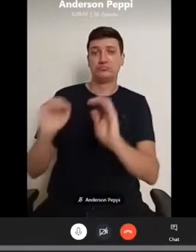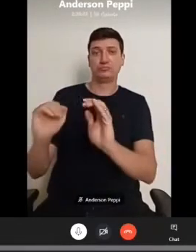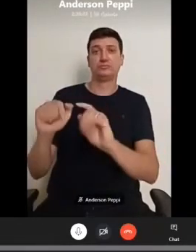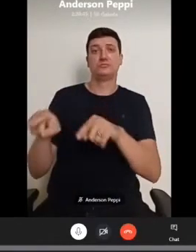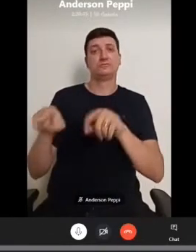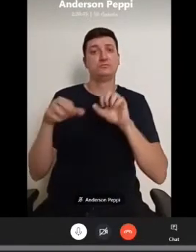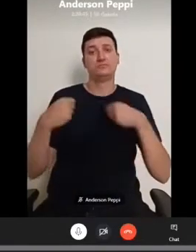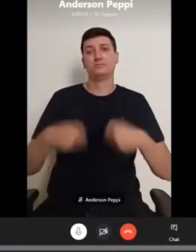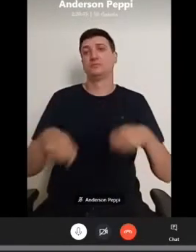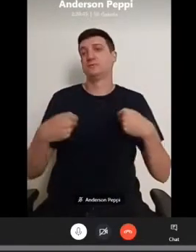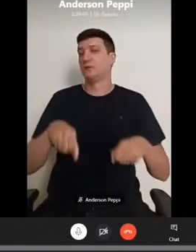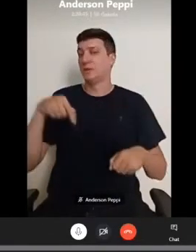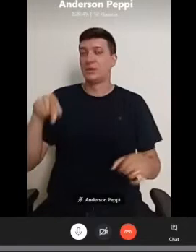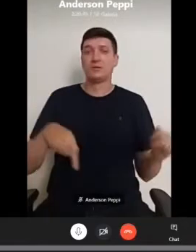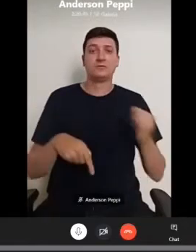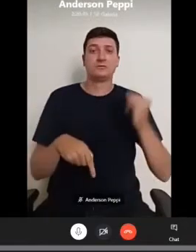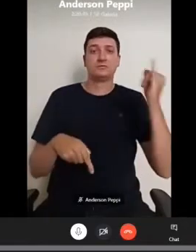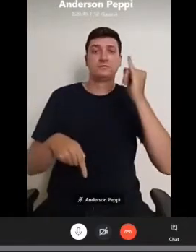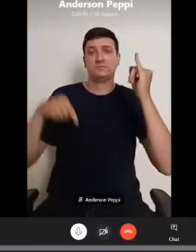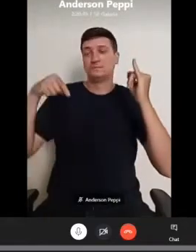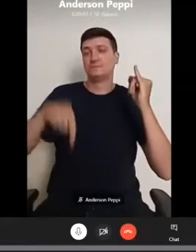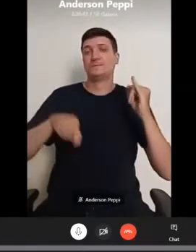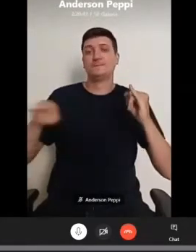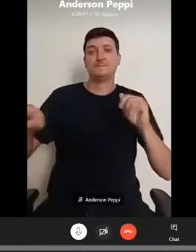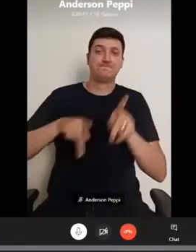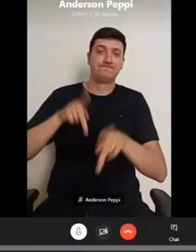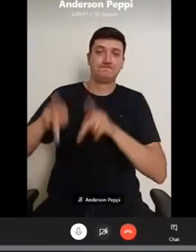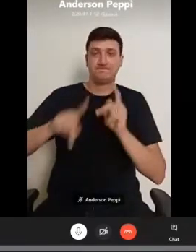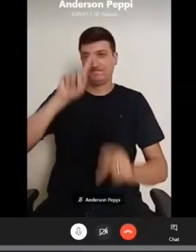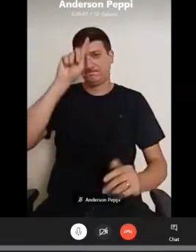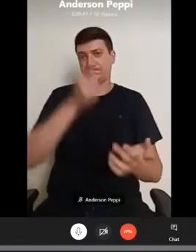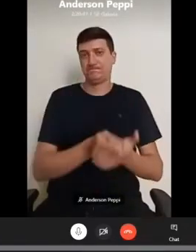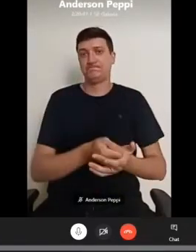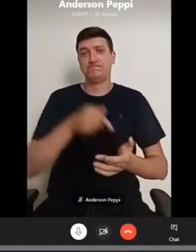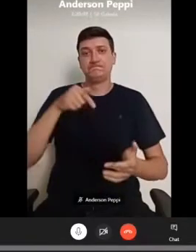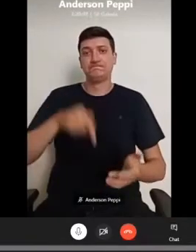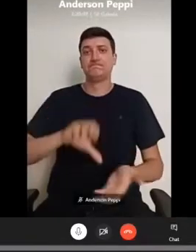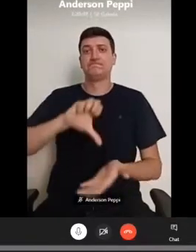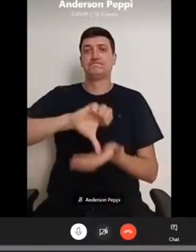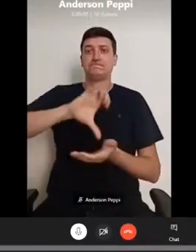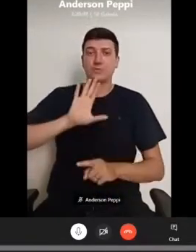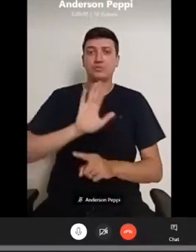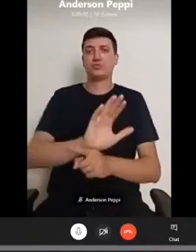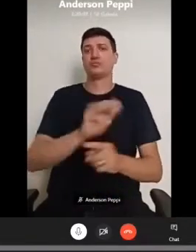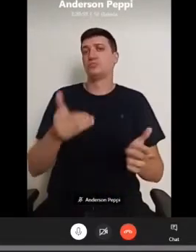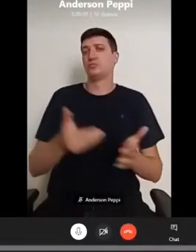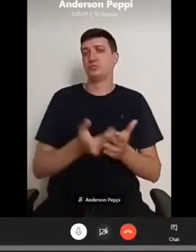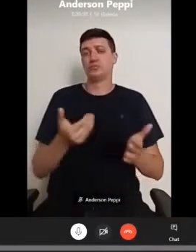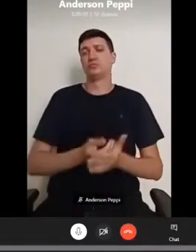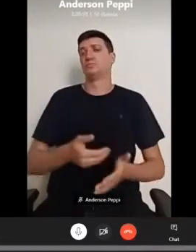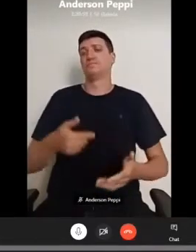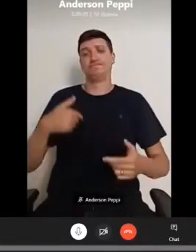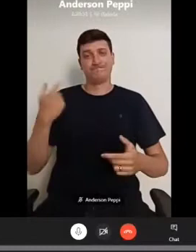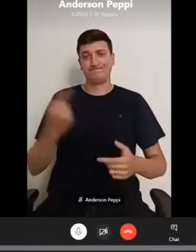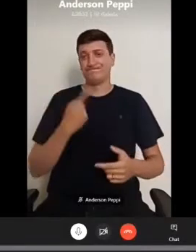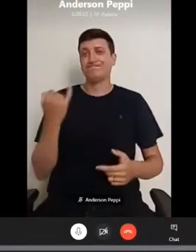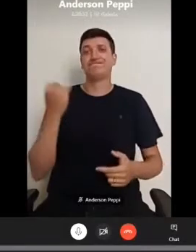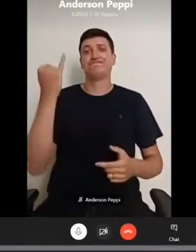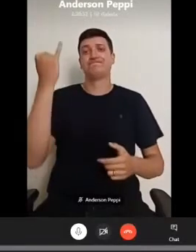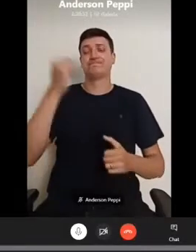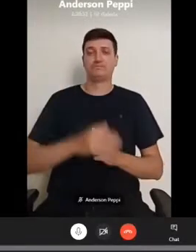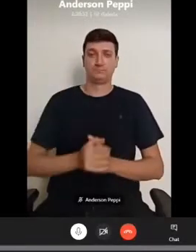que são tomadas para a nossa cidade. Eu não quero me estender muito, mas queria só